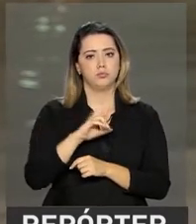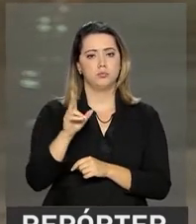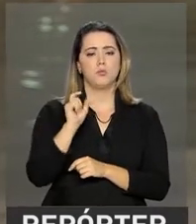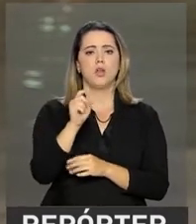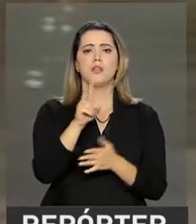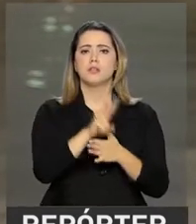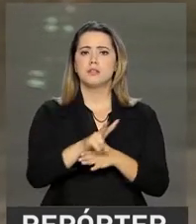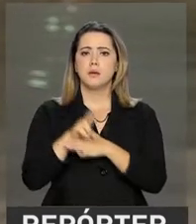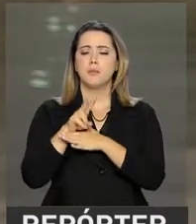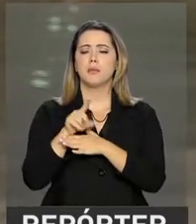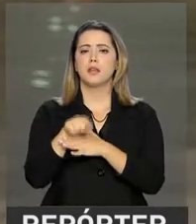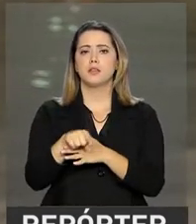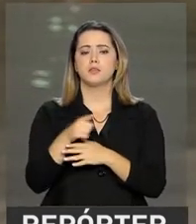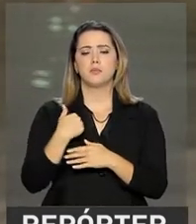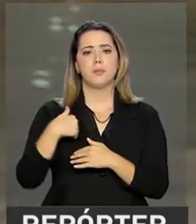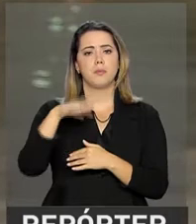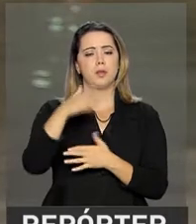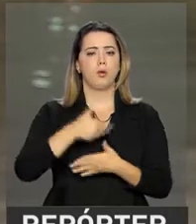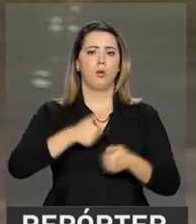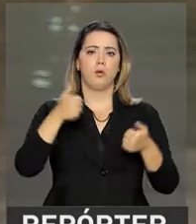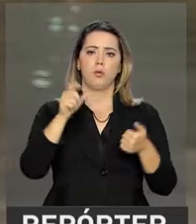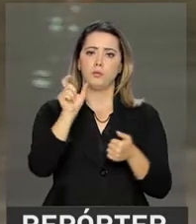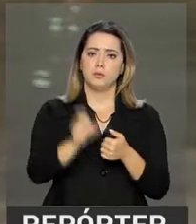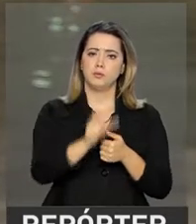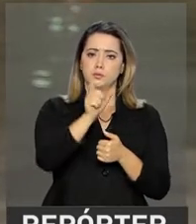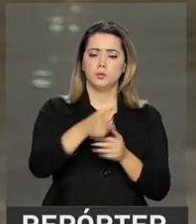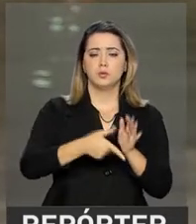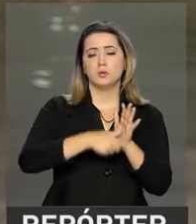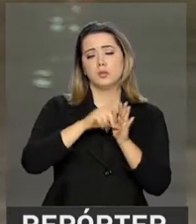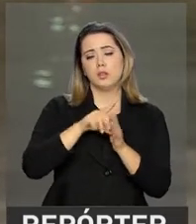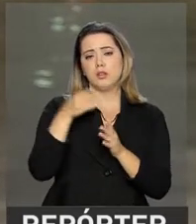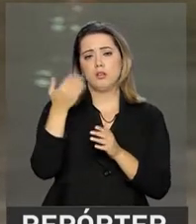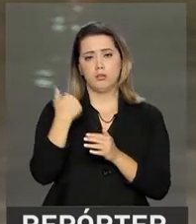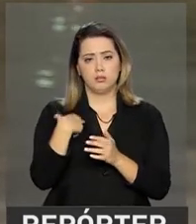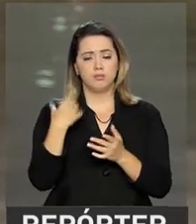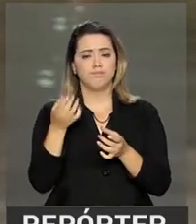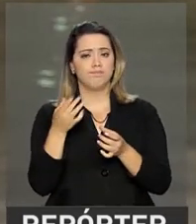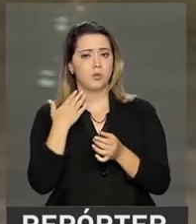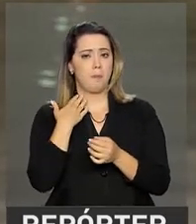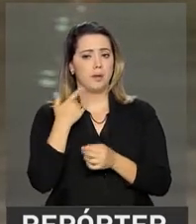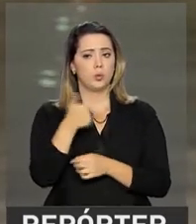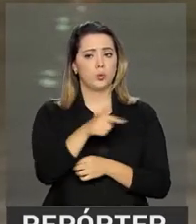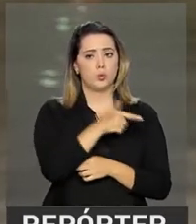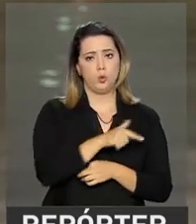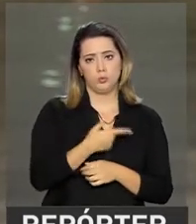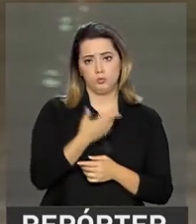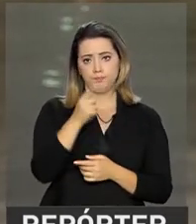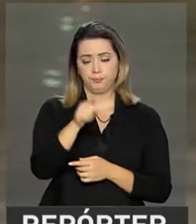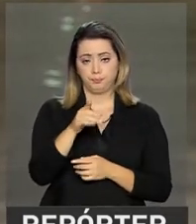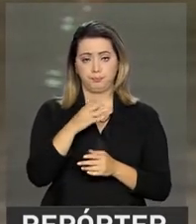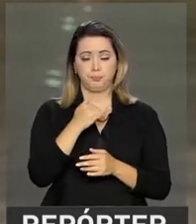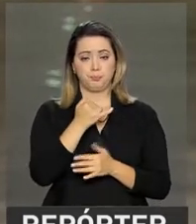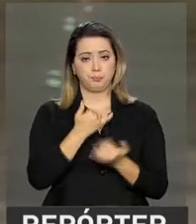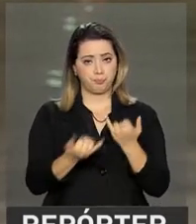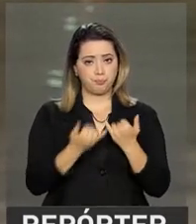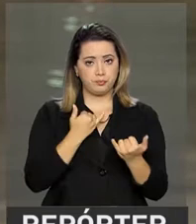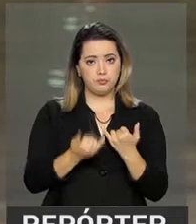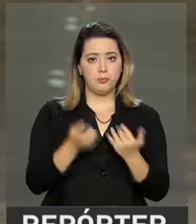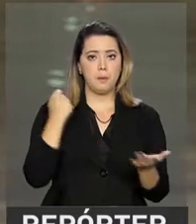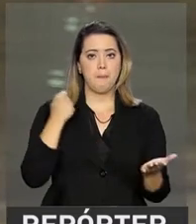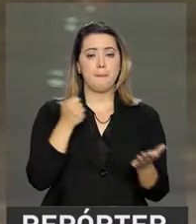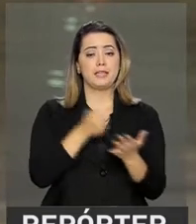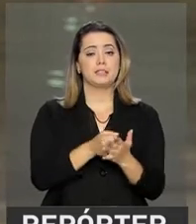vai ter condições mais vantajosas do que aquelas praticadas no mercado por exemplo o prazo para quitar o financiamento